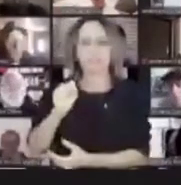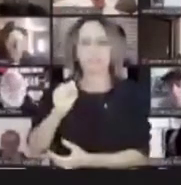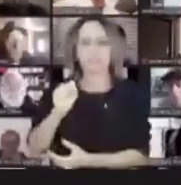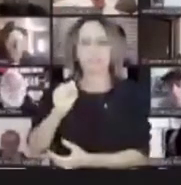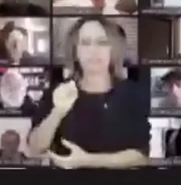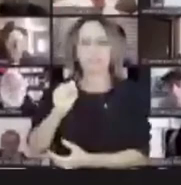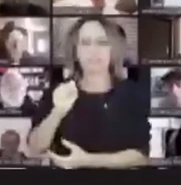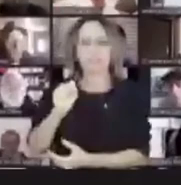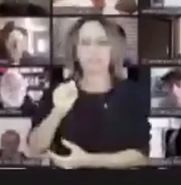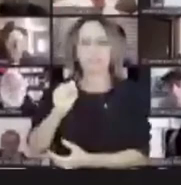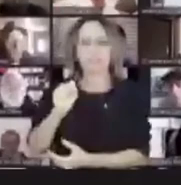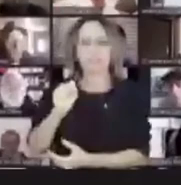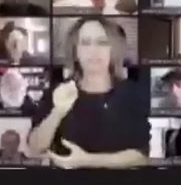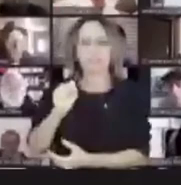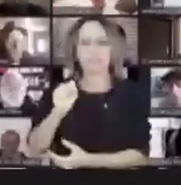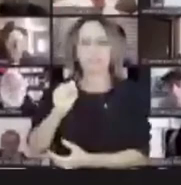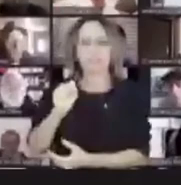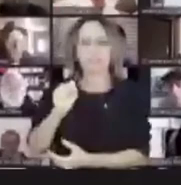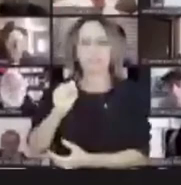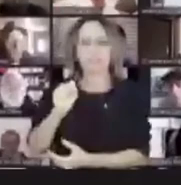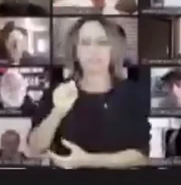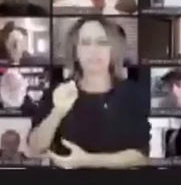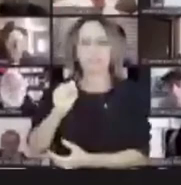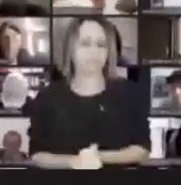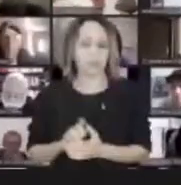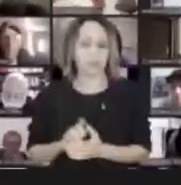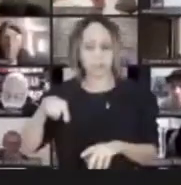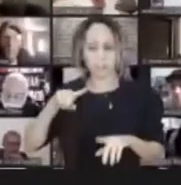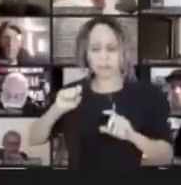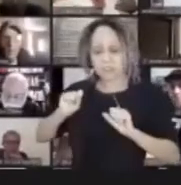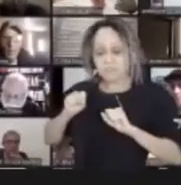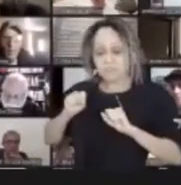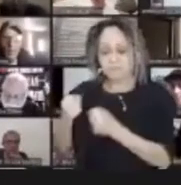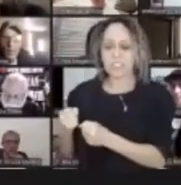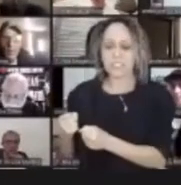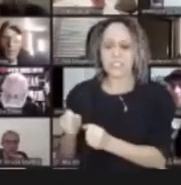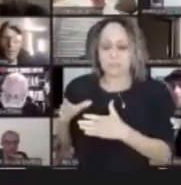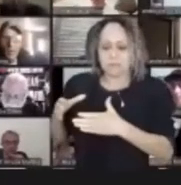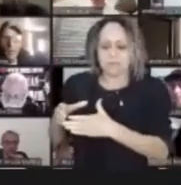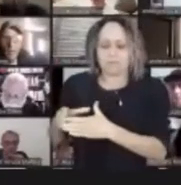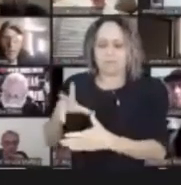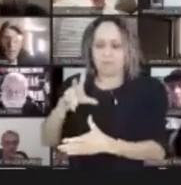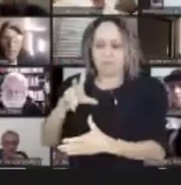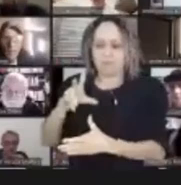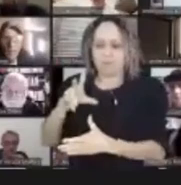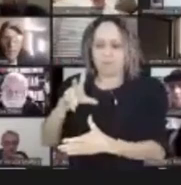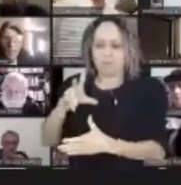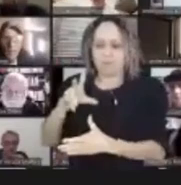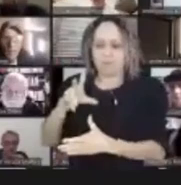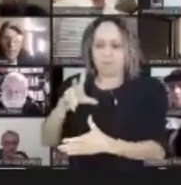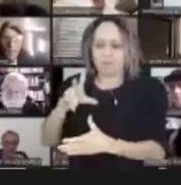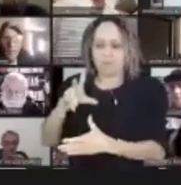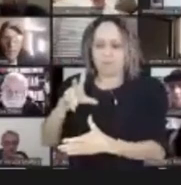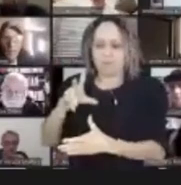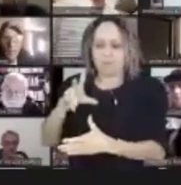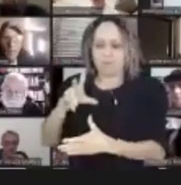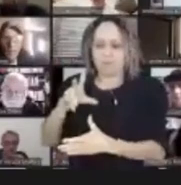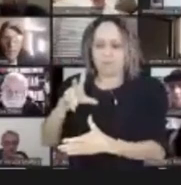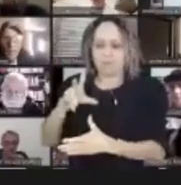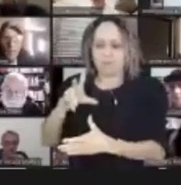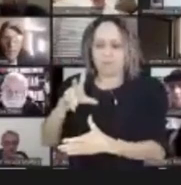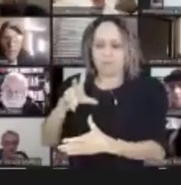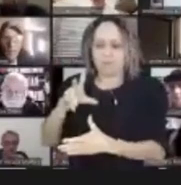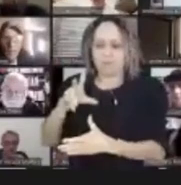atrás, ponto um. Ponto dois, parabenizar a nossa galera aí que está movimentando,